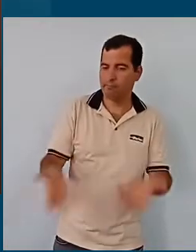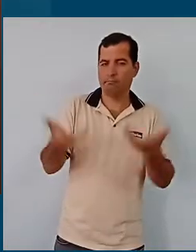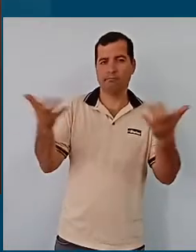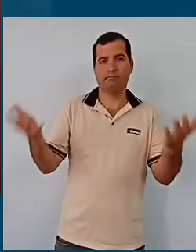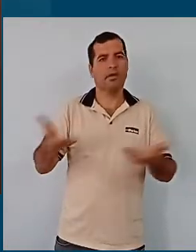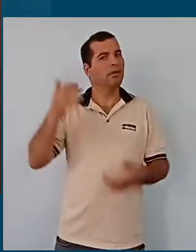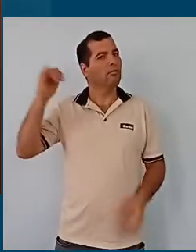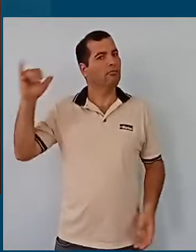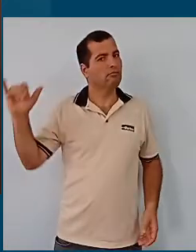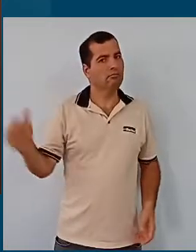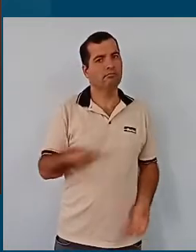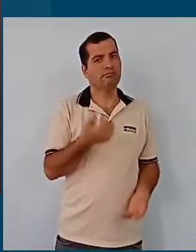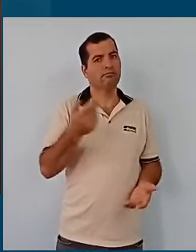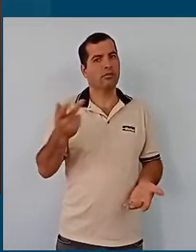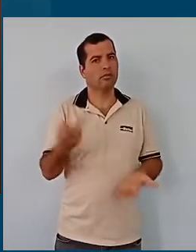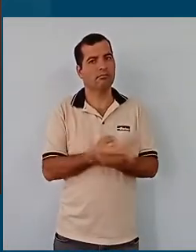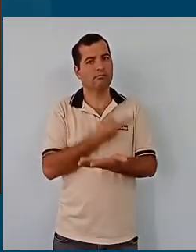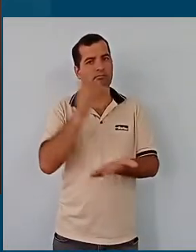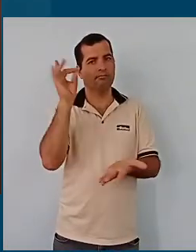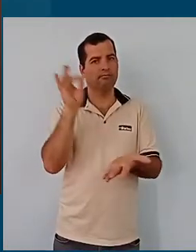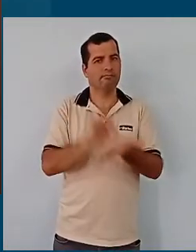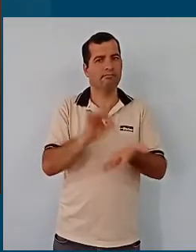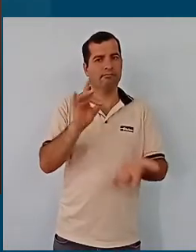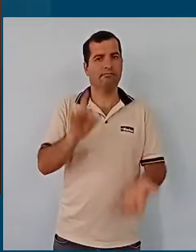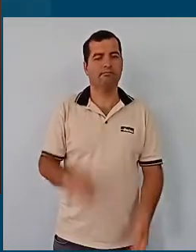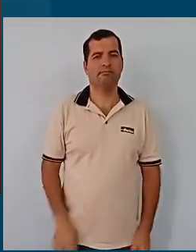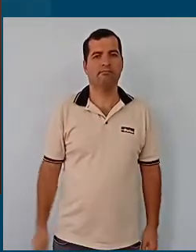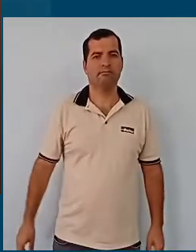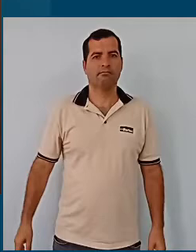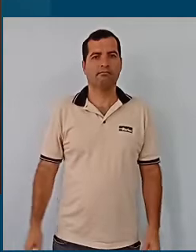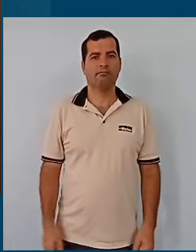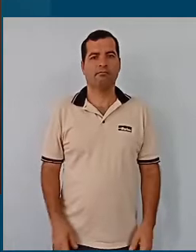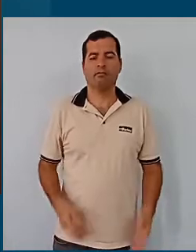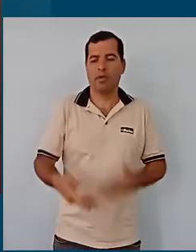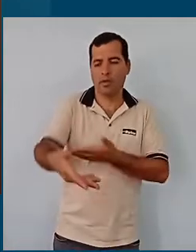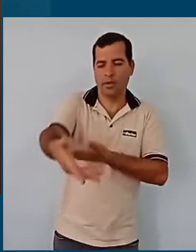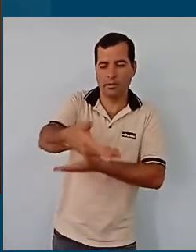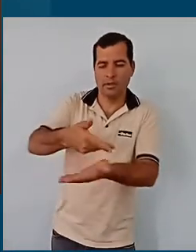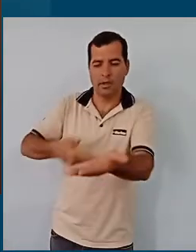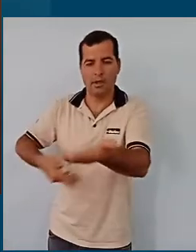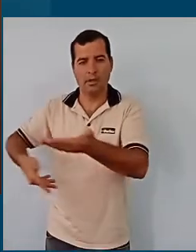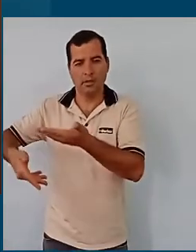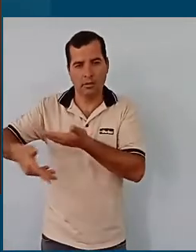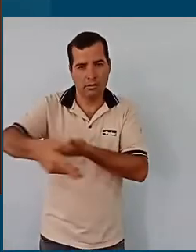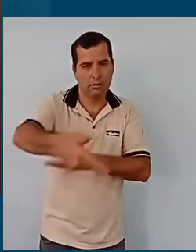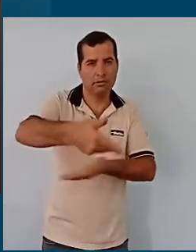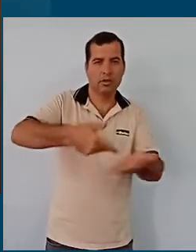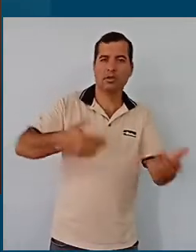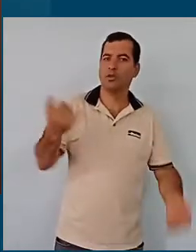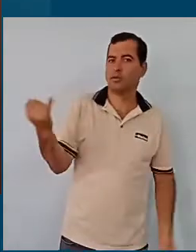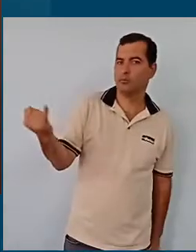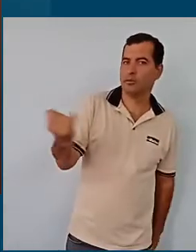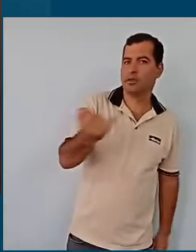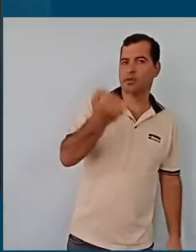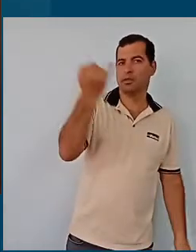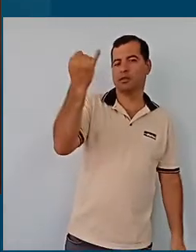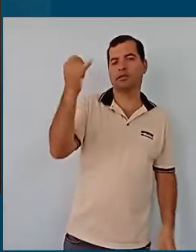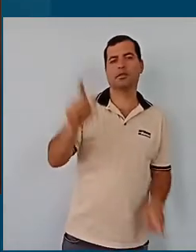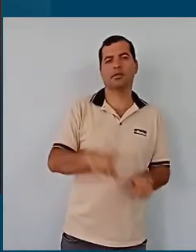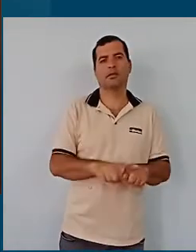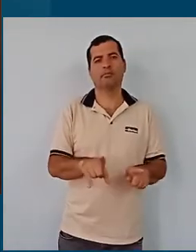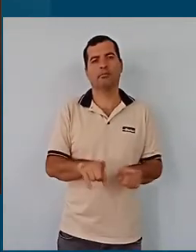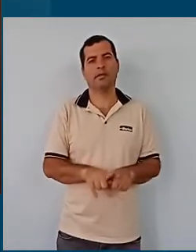né? Então, as interações são fundamentais para tudo isso. E das interações, tanto